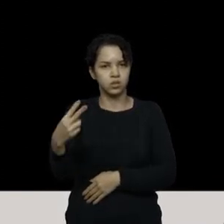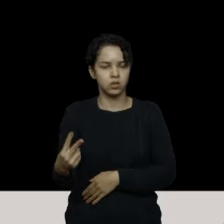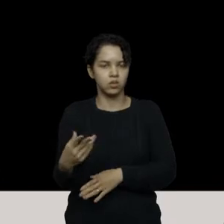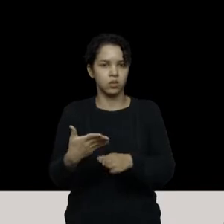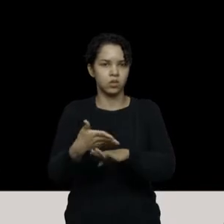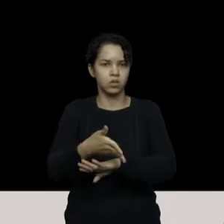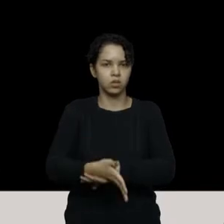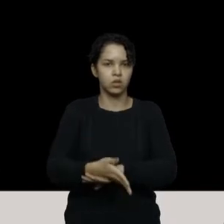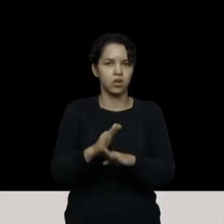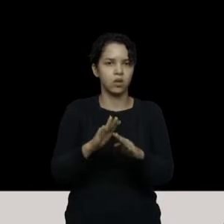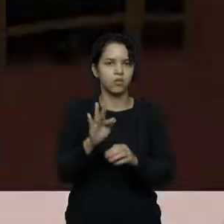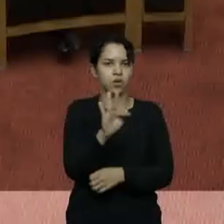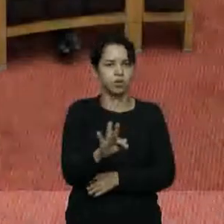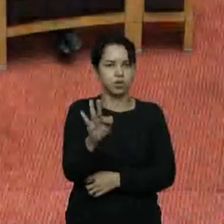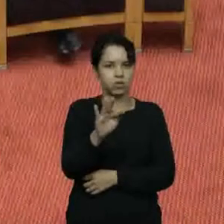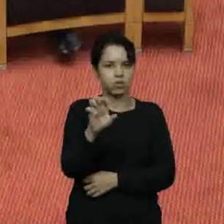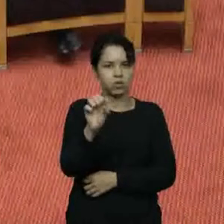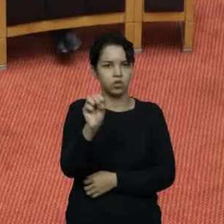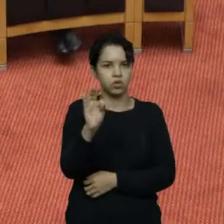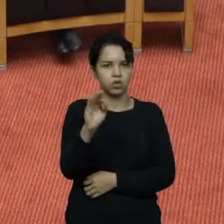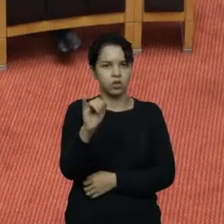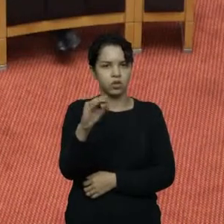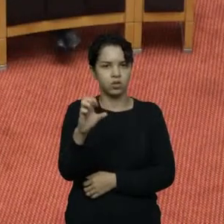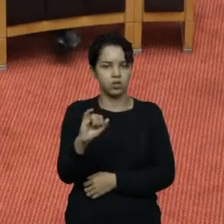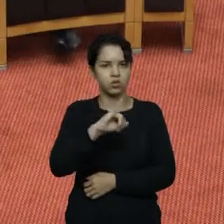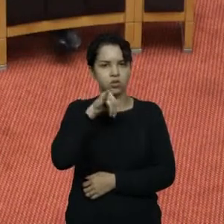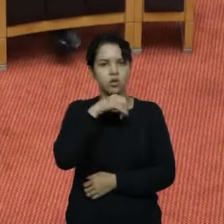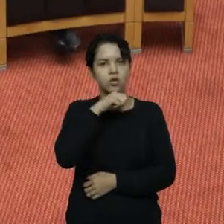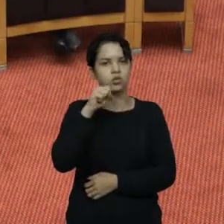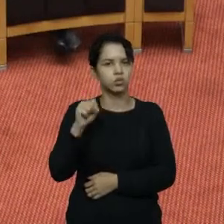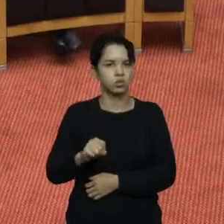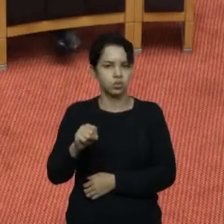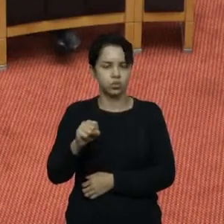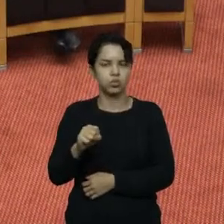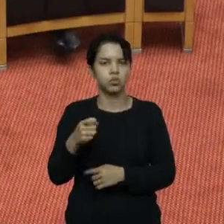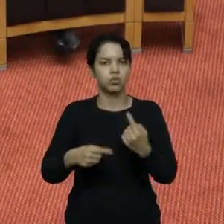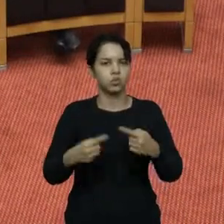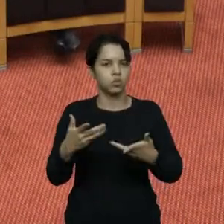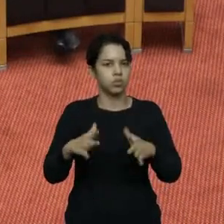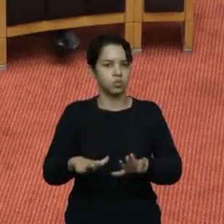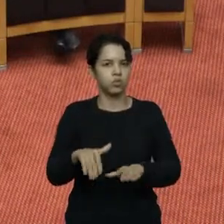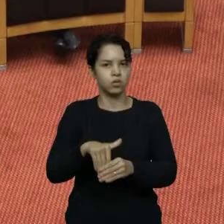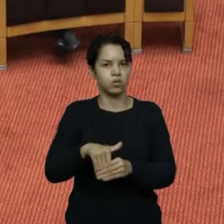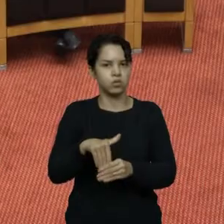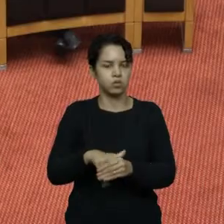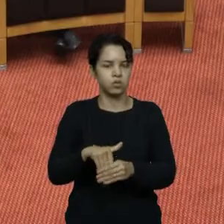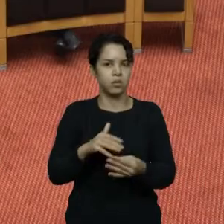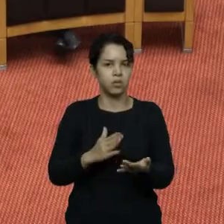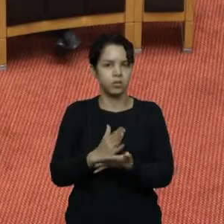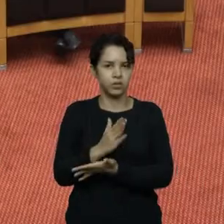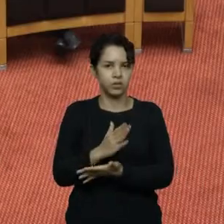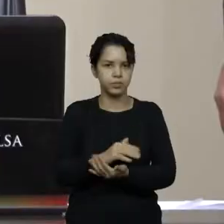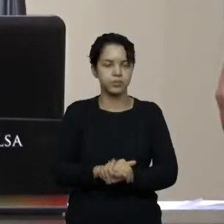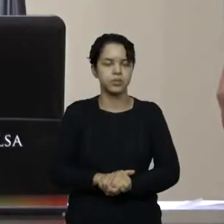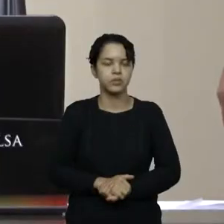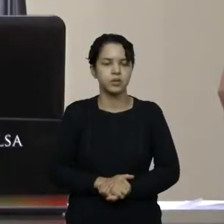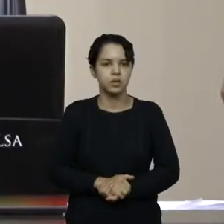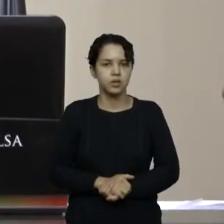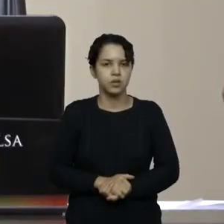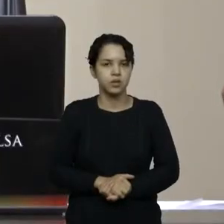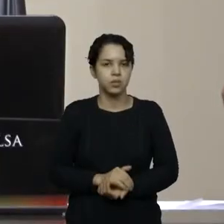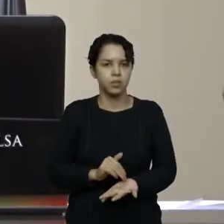Estácio de Jaraguá do Sul em discussão não havendo Quem Queira discutir em votação está aprovada a Moção